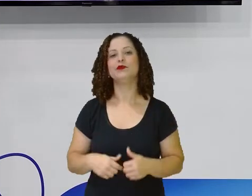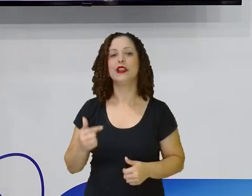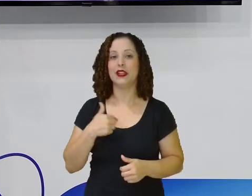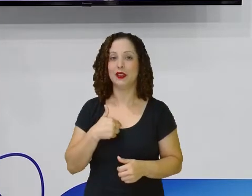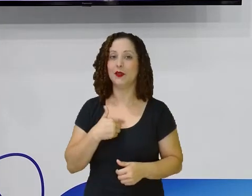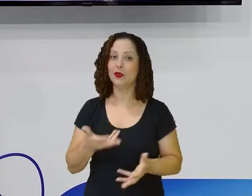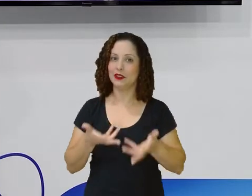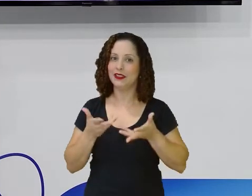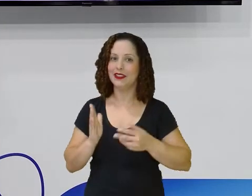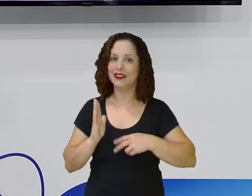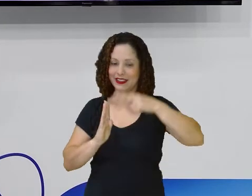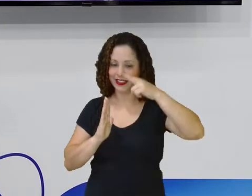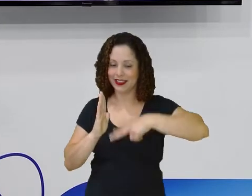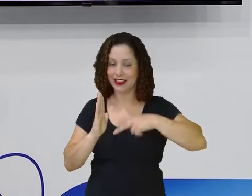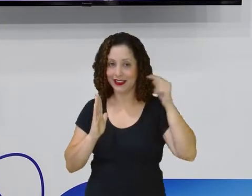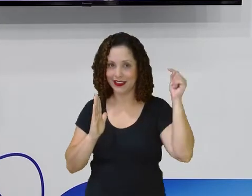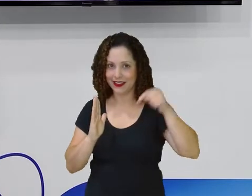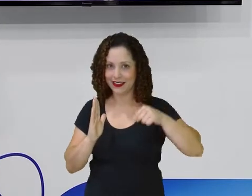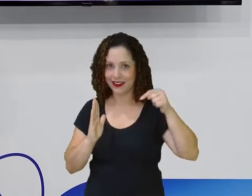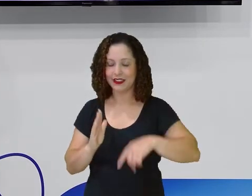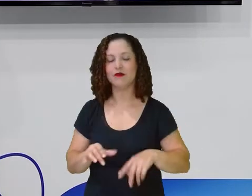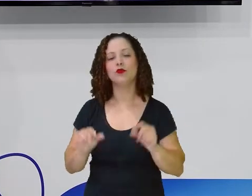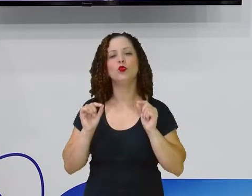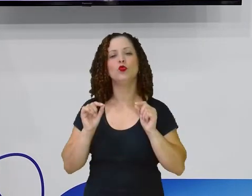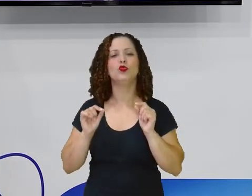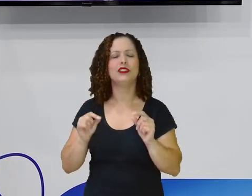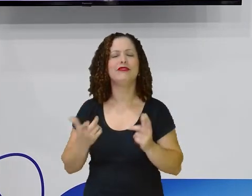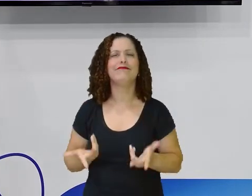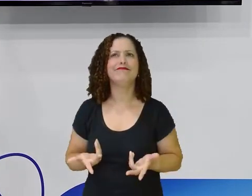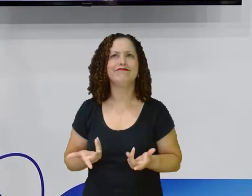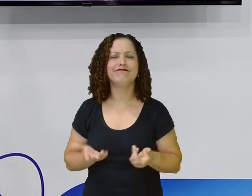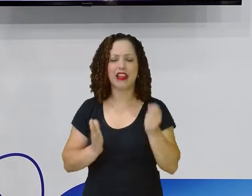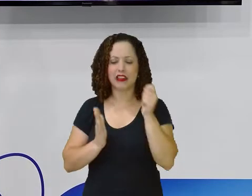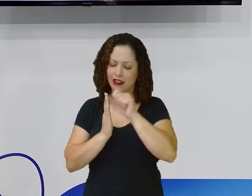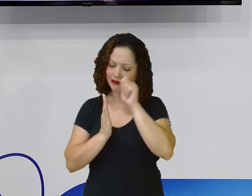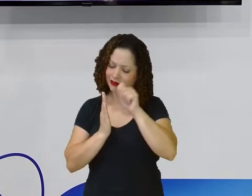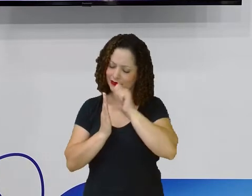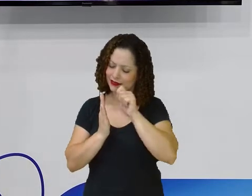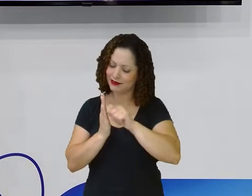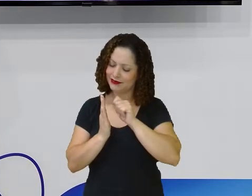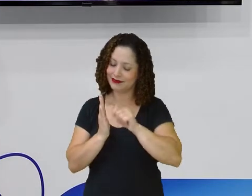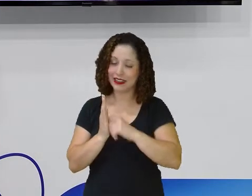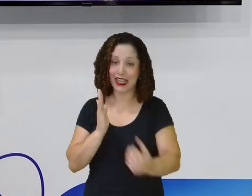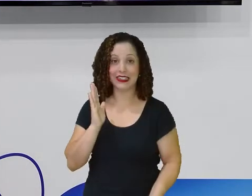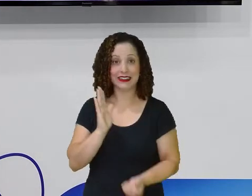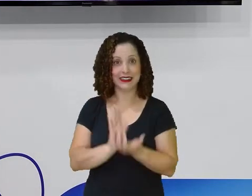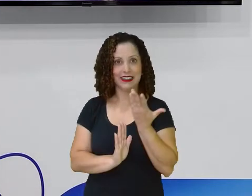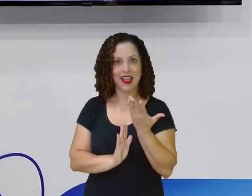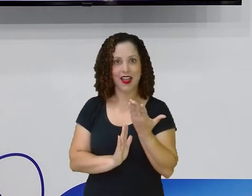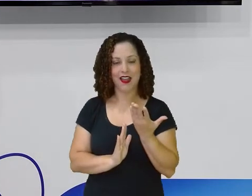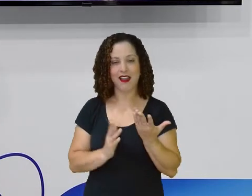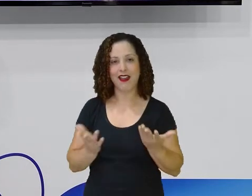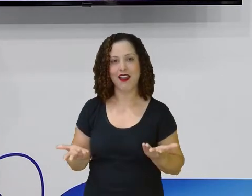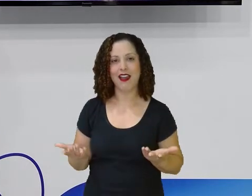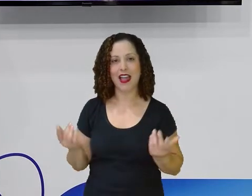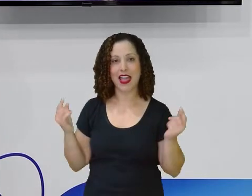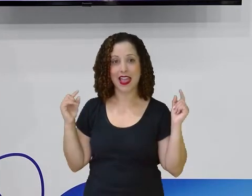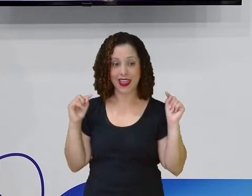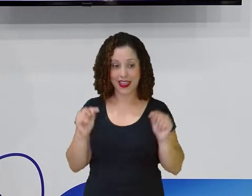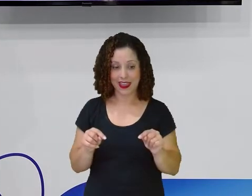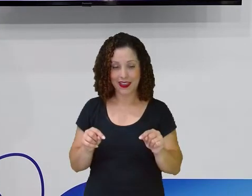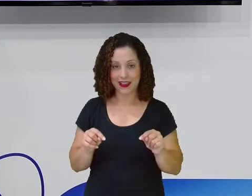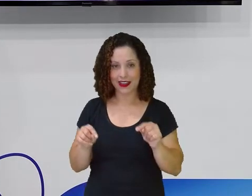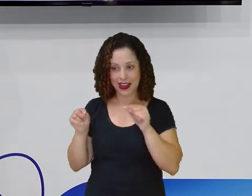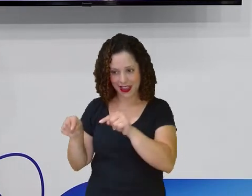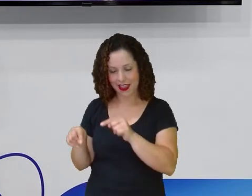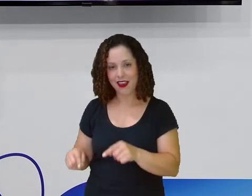aqui. O que você acha de fazer um conto baseado na Bela Adormecida, onde a princesa seja uma princesa indígena?